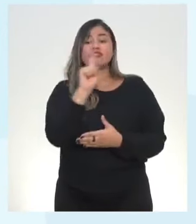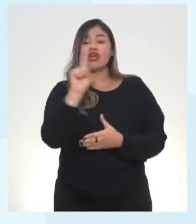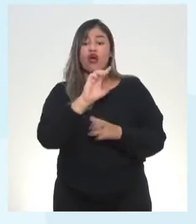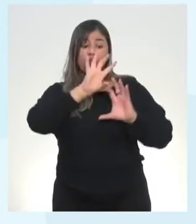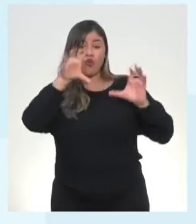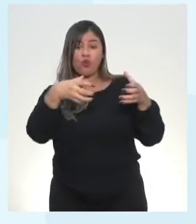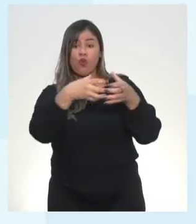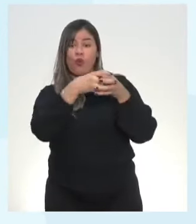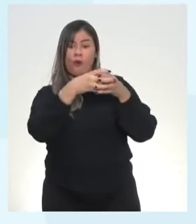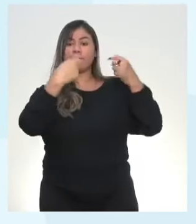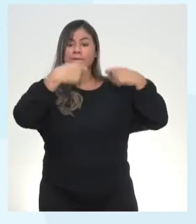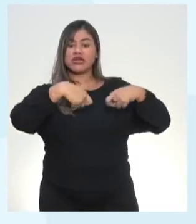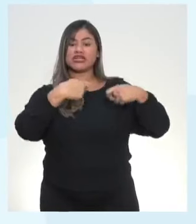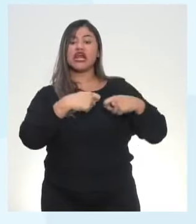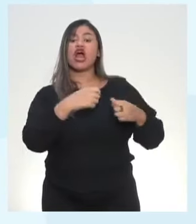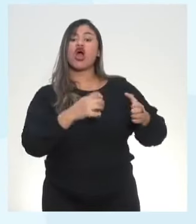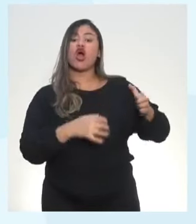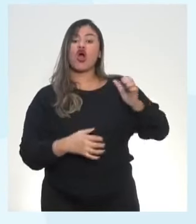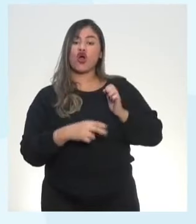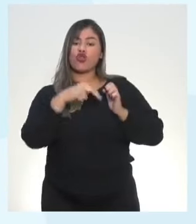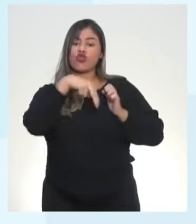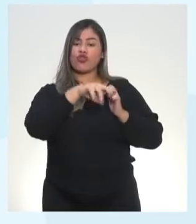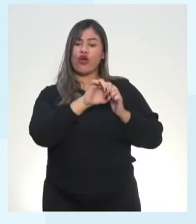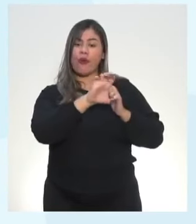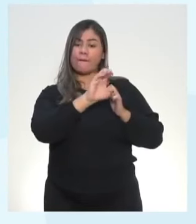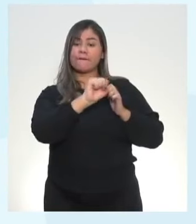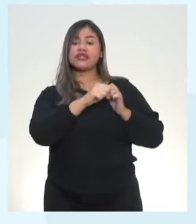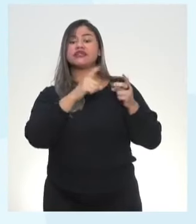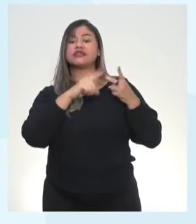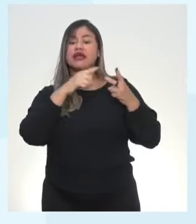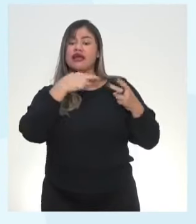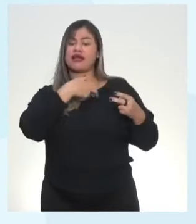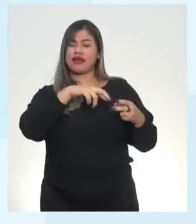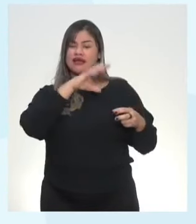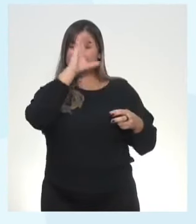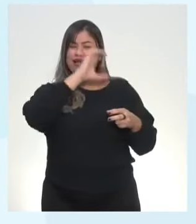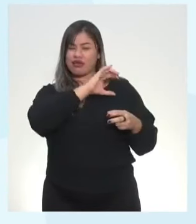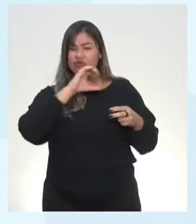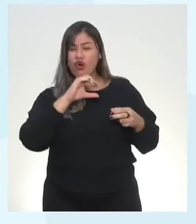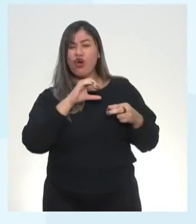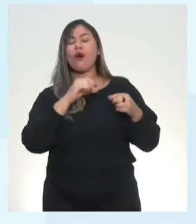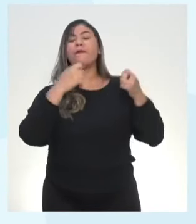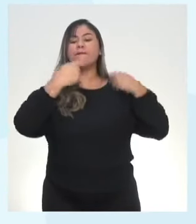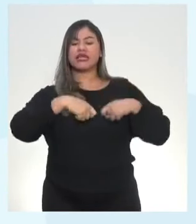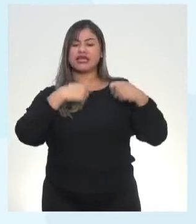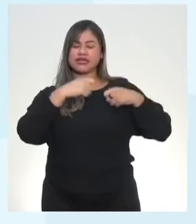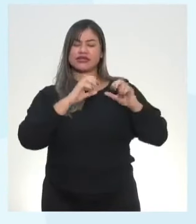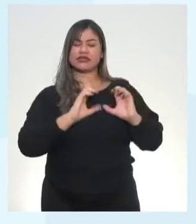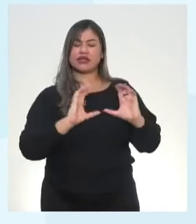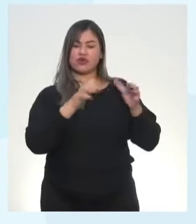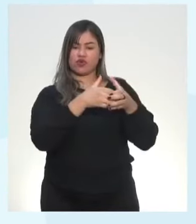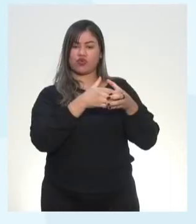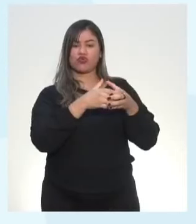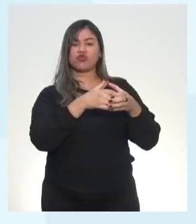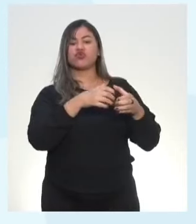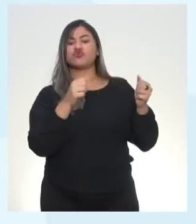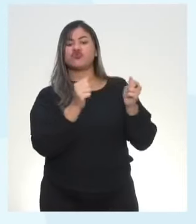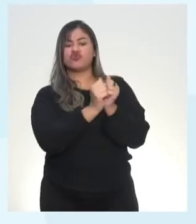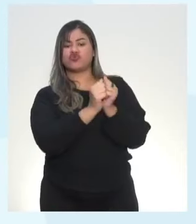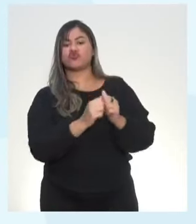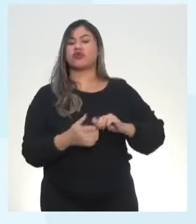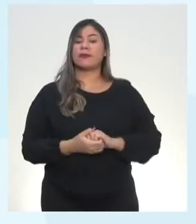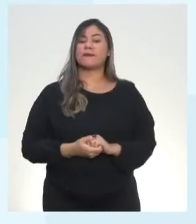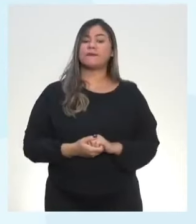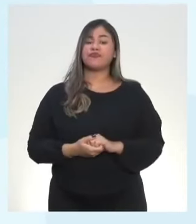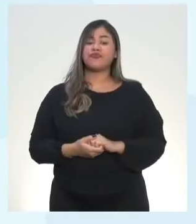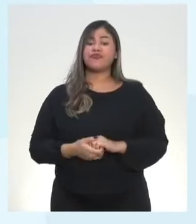do clero, para a criação de leis. Apesar da tendência na Europa Ocidental ser a da centralização do poder dos